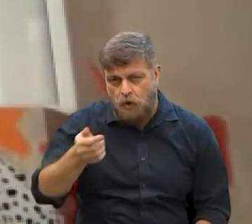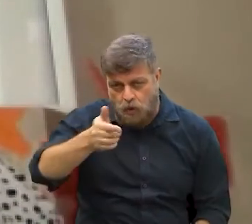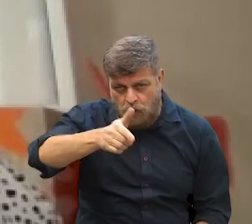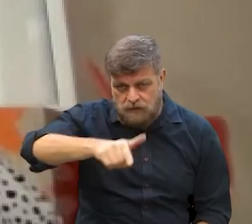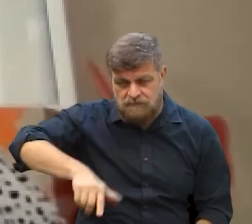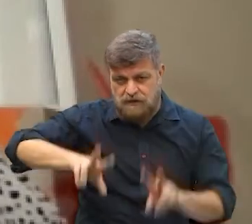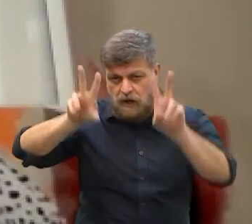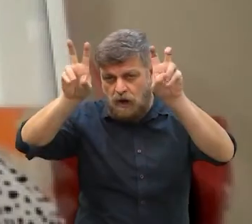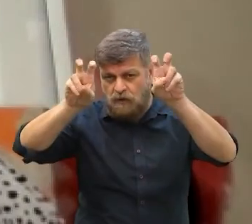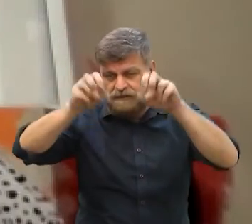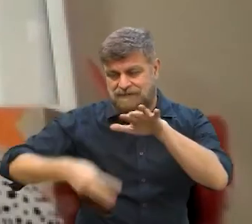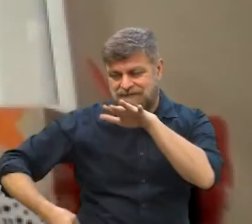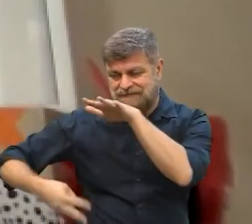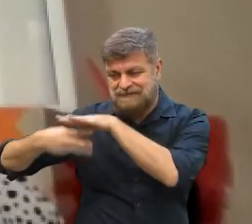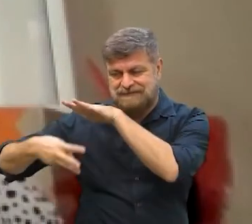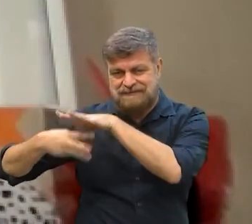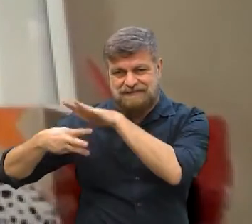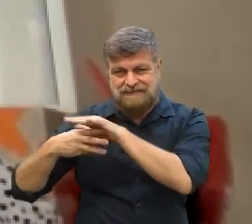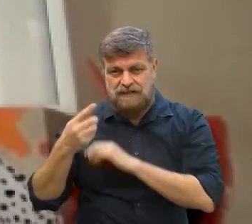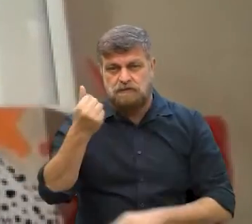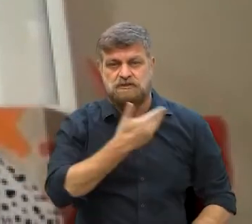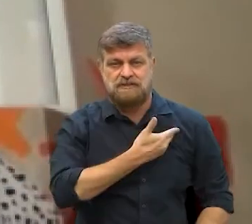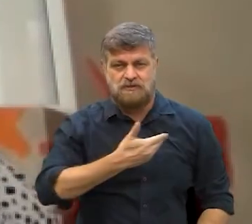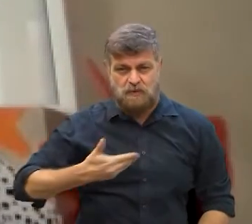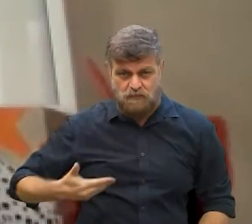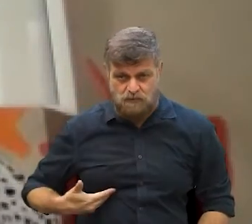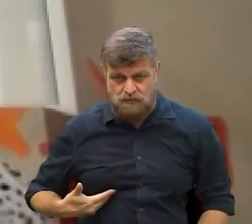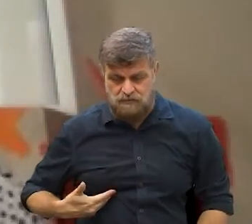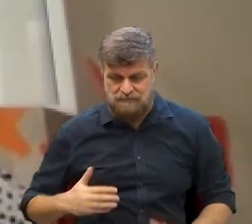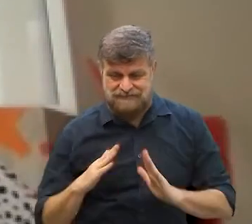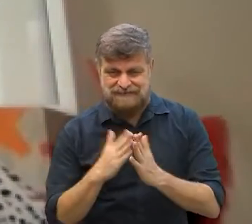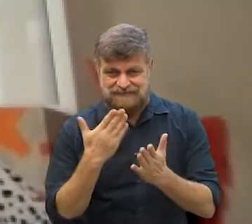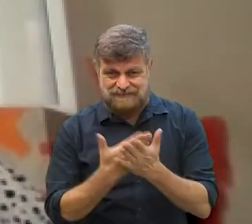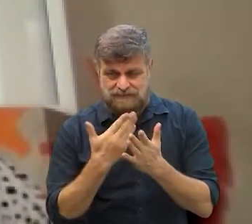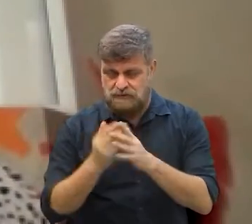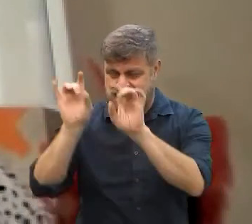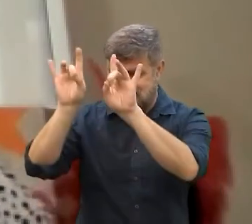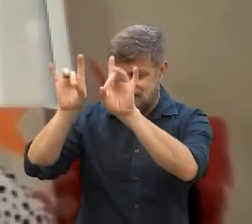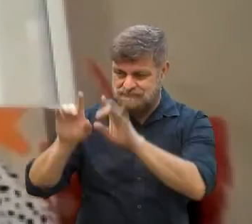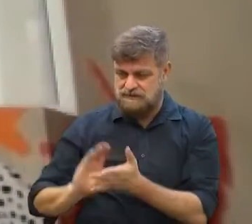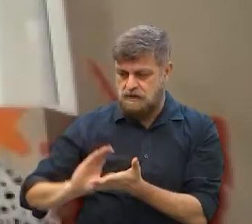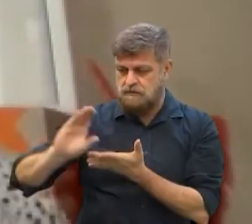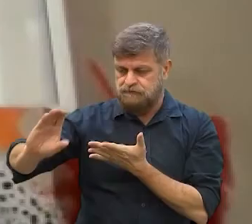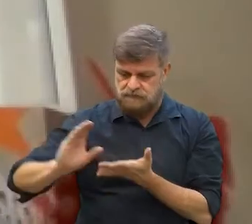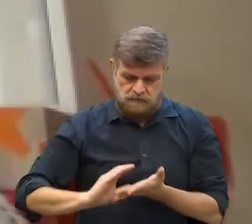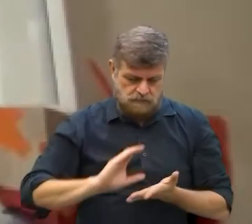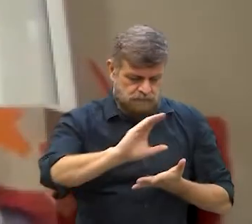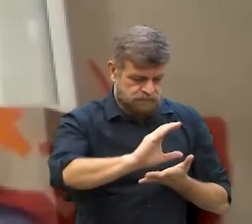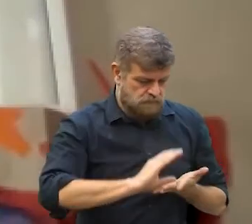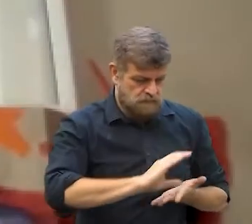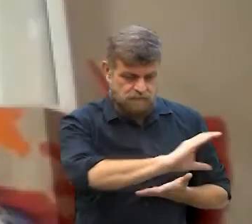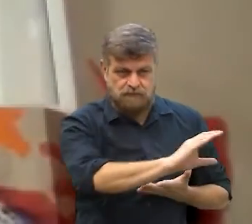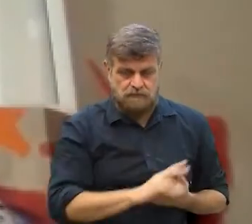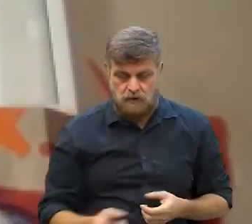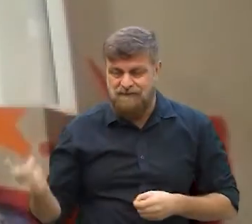Novamente, essa questão da terceirização do dinheiro público em escolas especiais voltou com